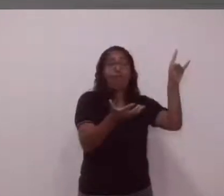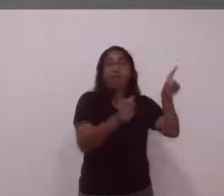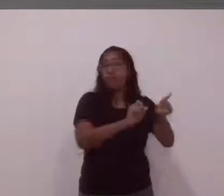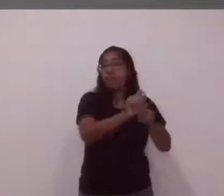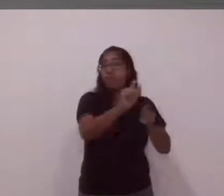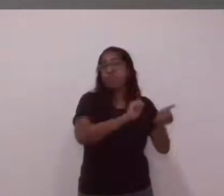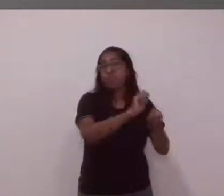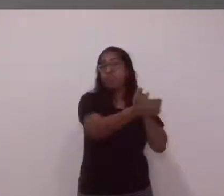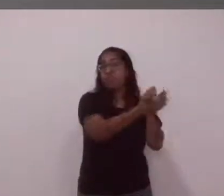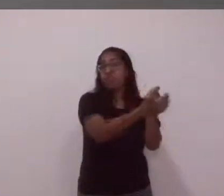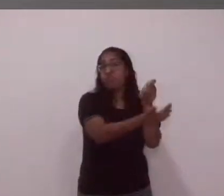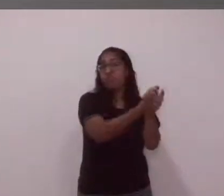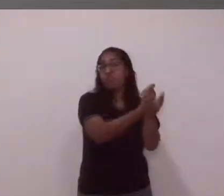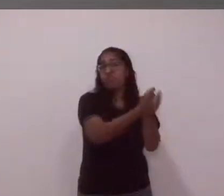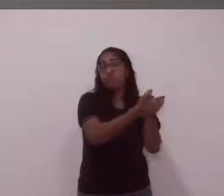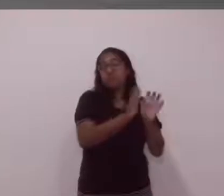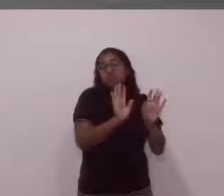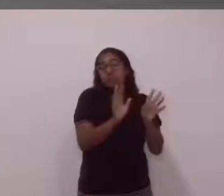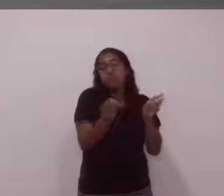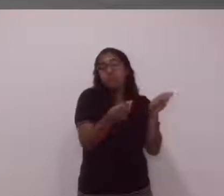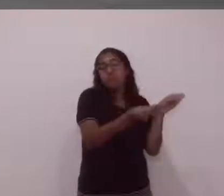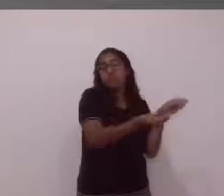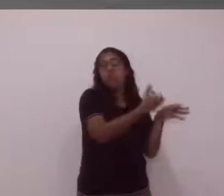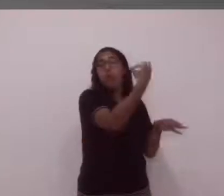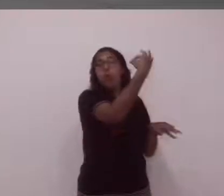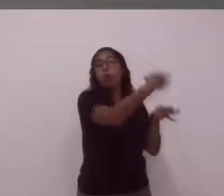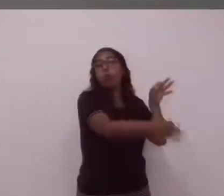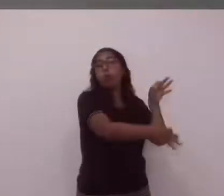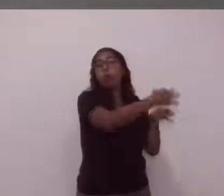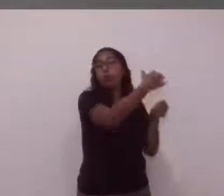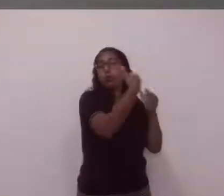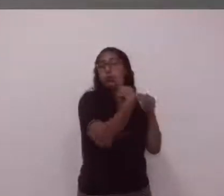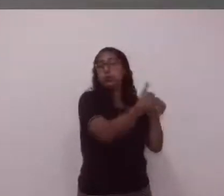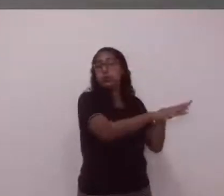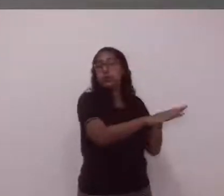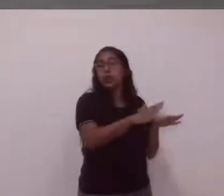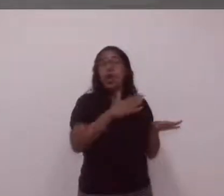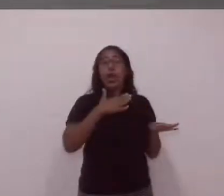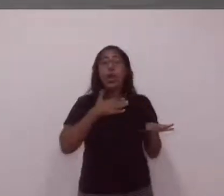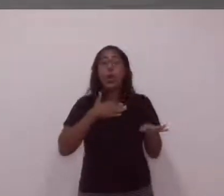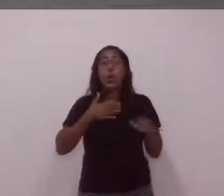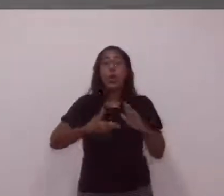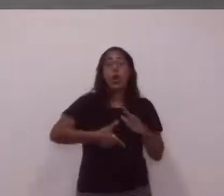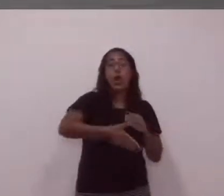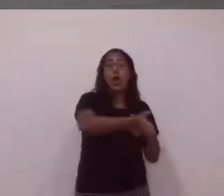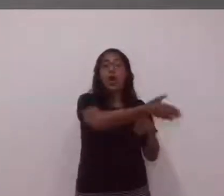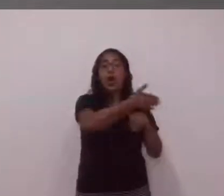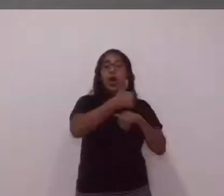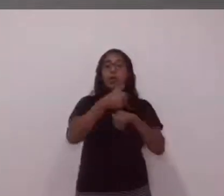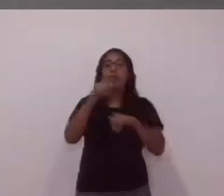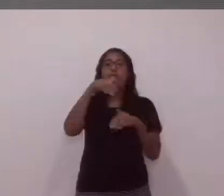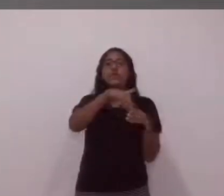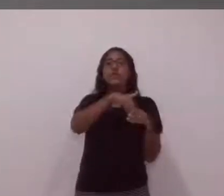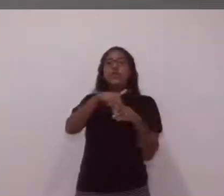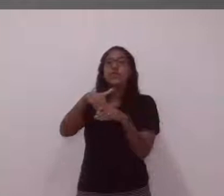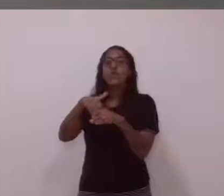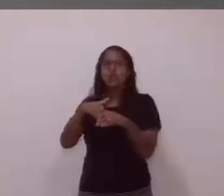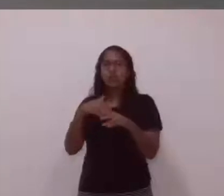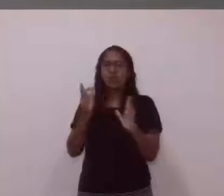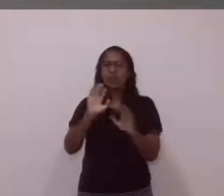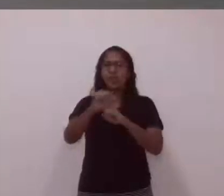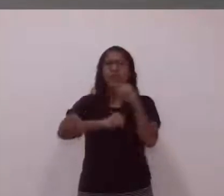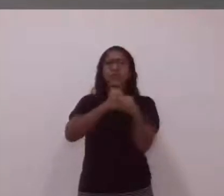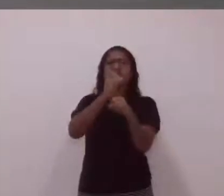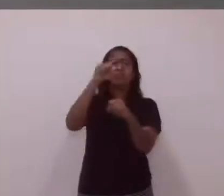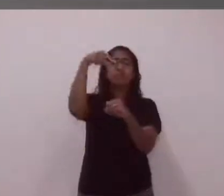Público que julgue a melhor maneira cabível e que ele achar melhor eu não vou antecipar as eleições do ano que vem aqui nessa casa eu vou ser muito claro com vocês já falei